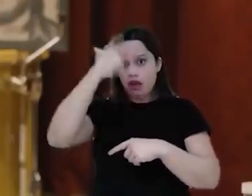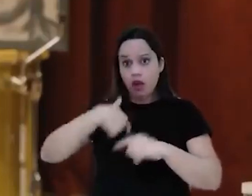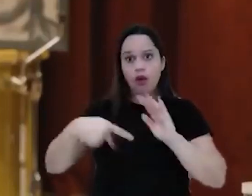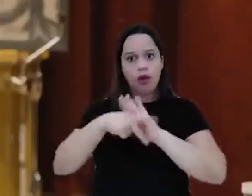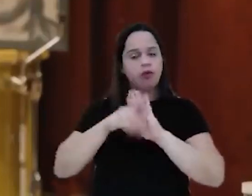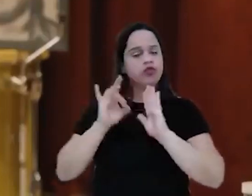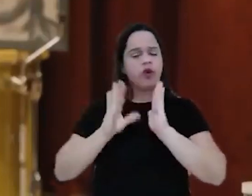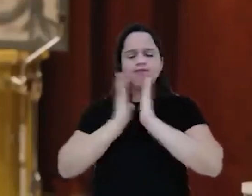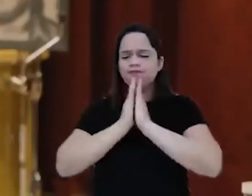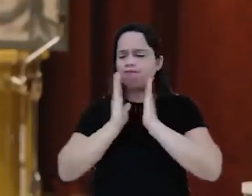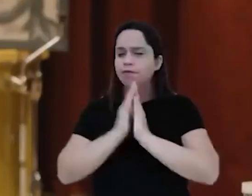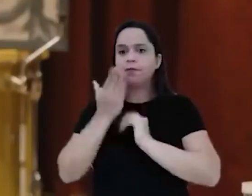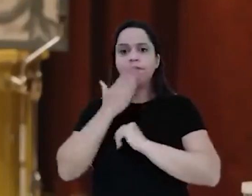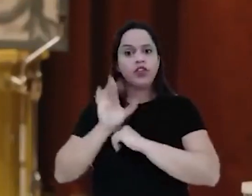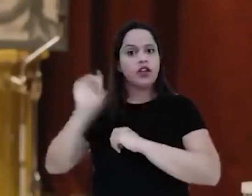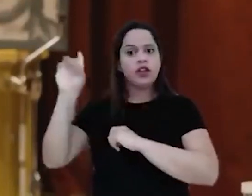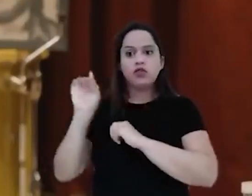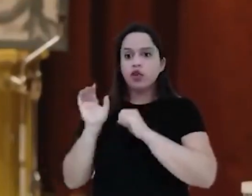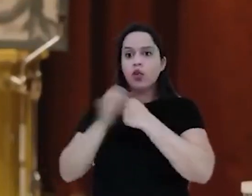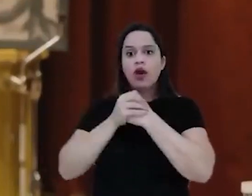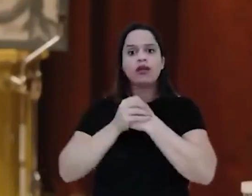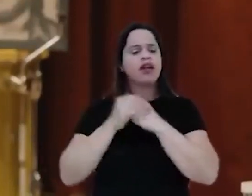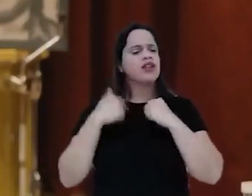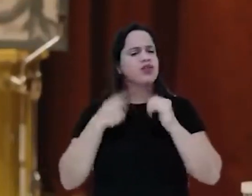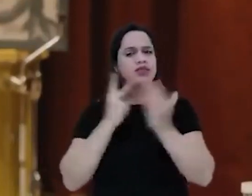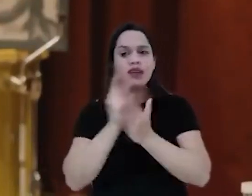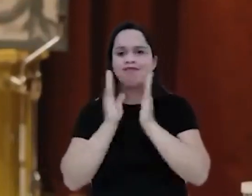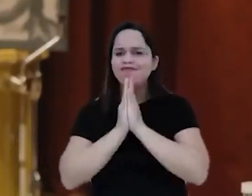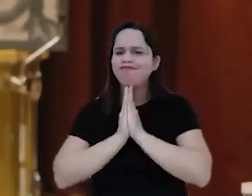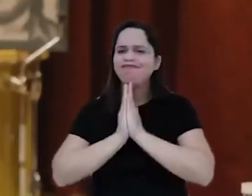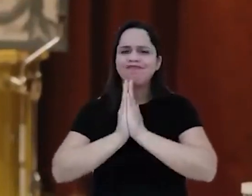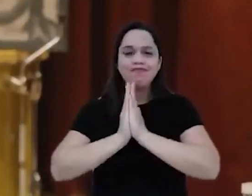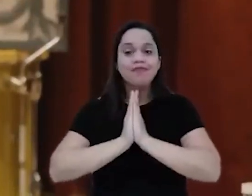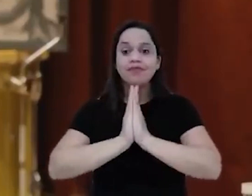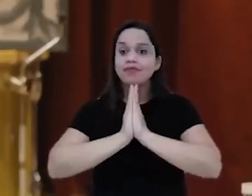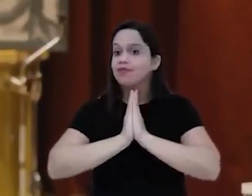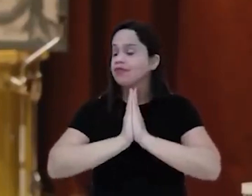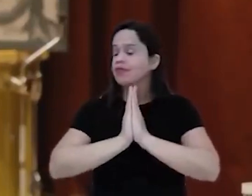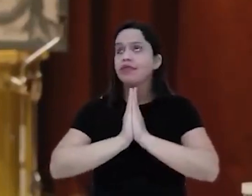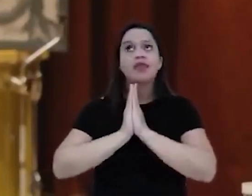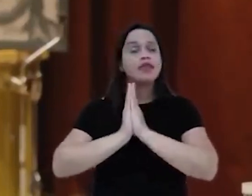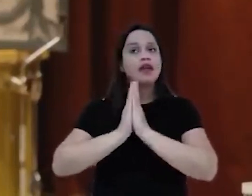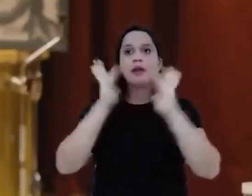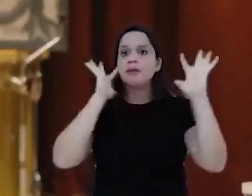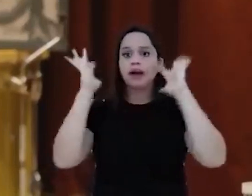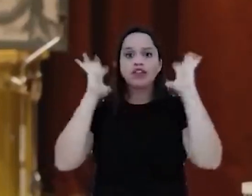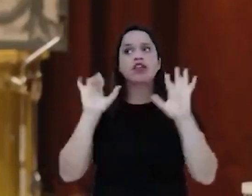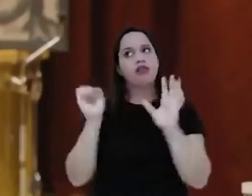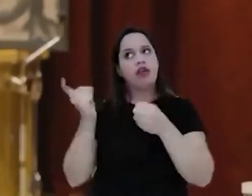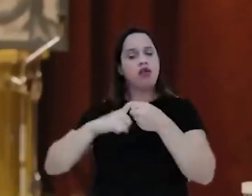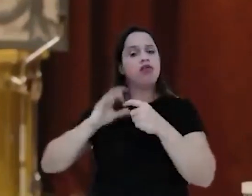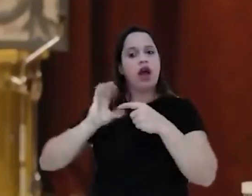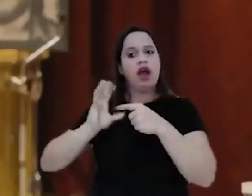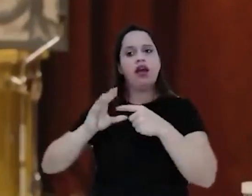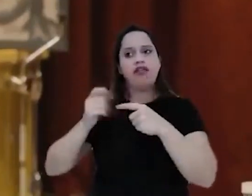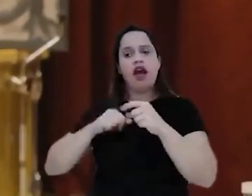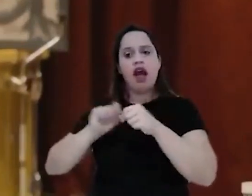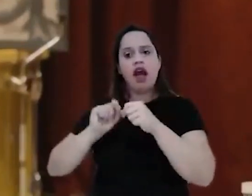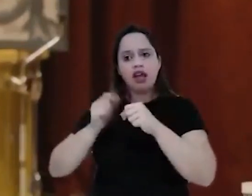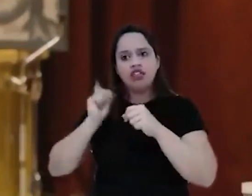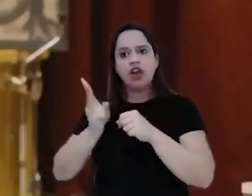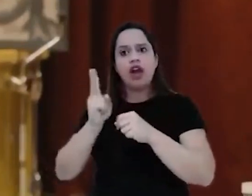rezava para que o dia que Deus nos livrasse do Pior né e rezando ali e imagina as cada com um pouco vai